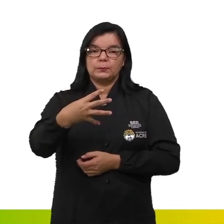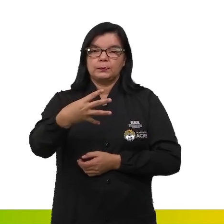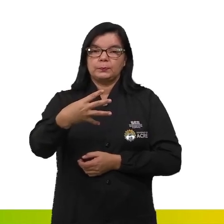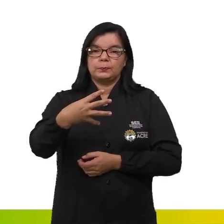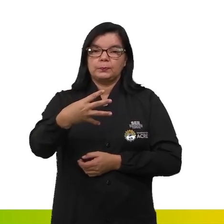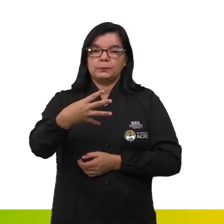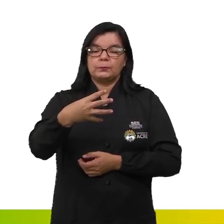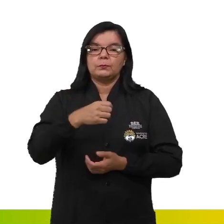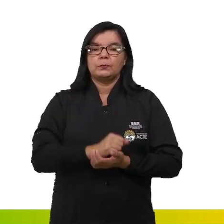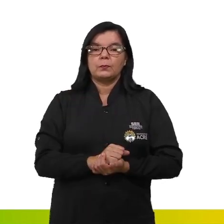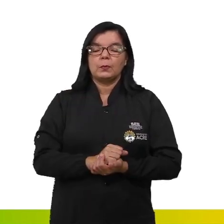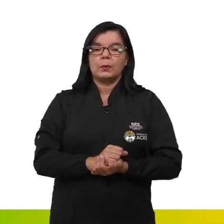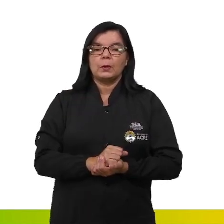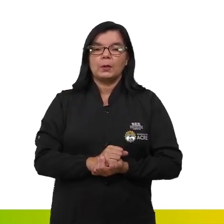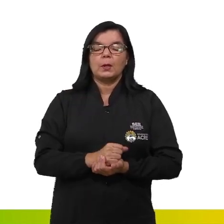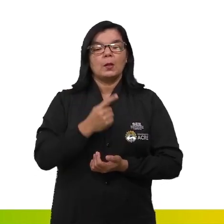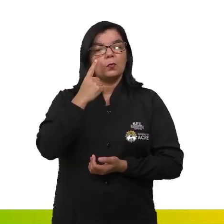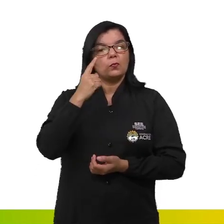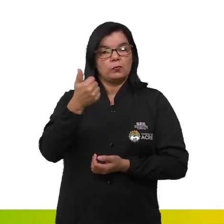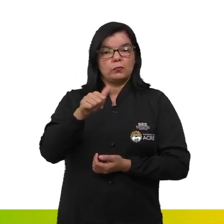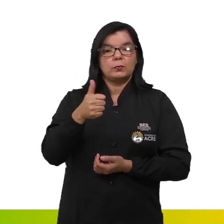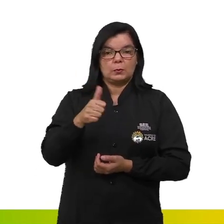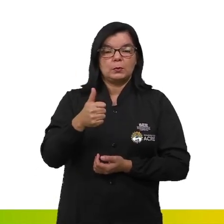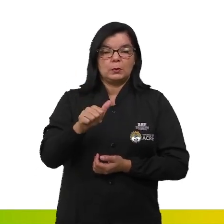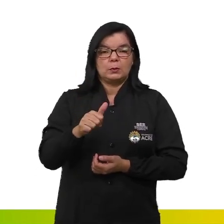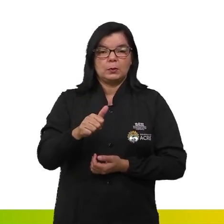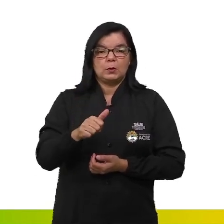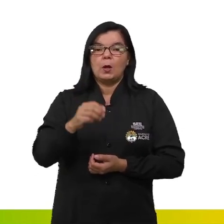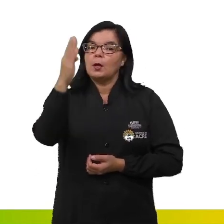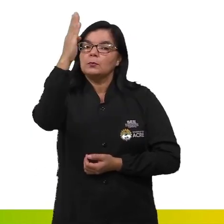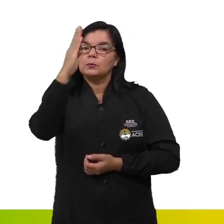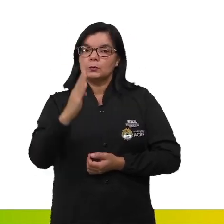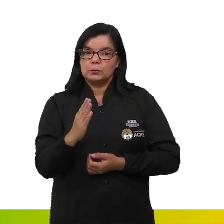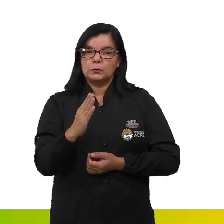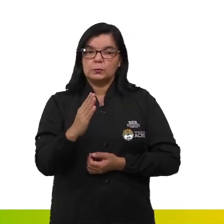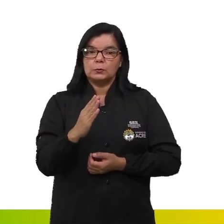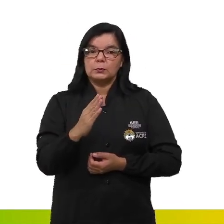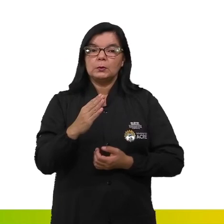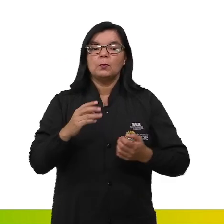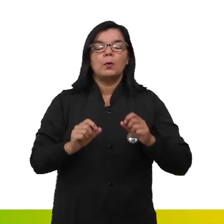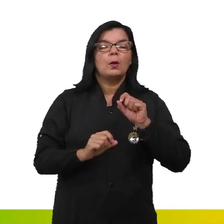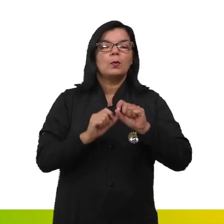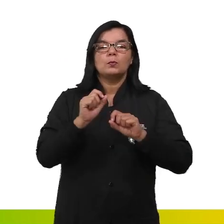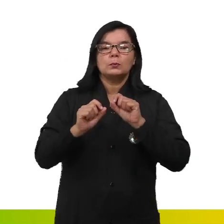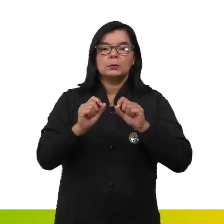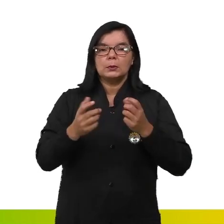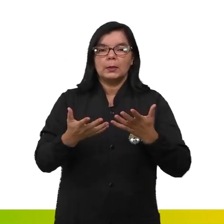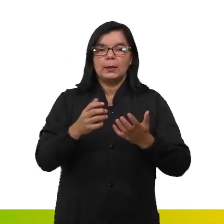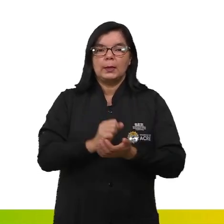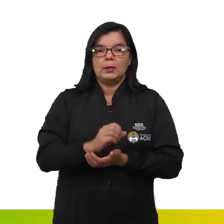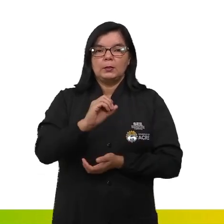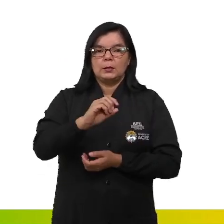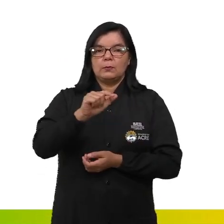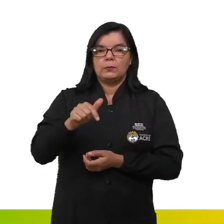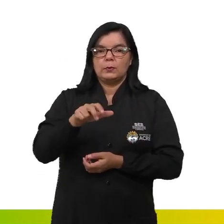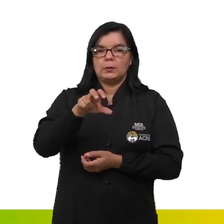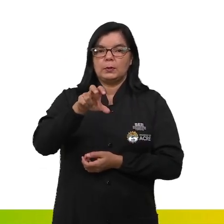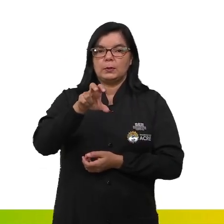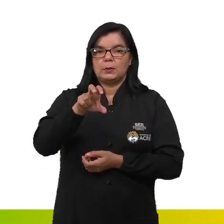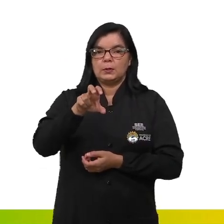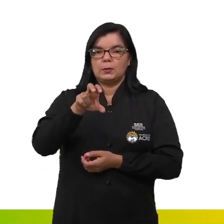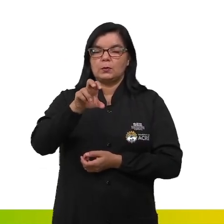0,504. Vamos avaliar então a média do Brasil? A média do Brasil é